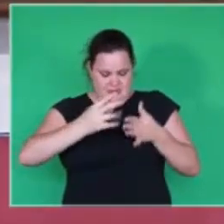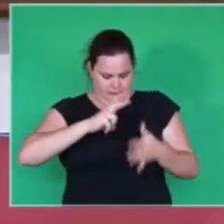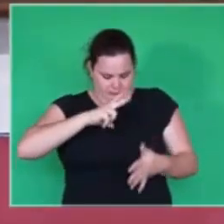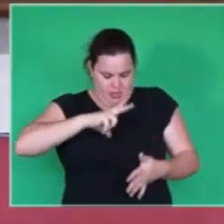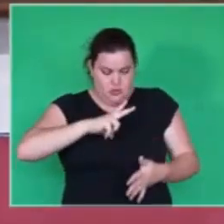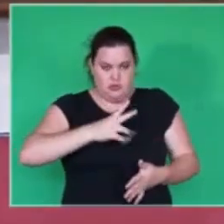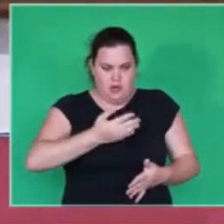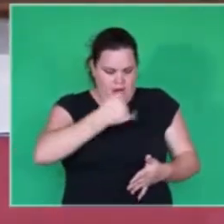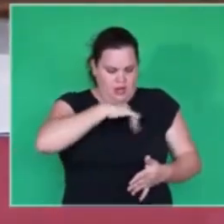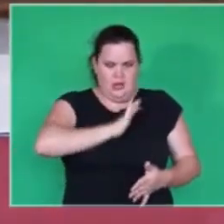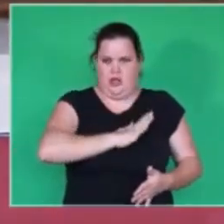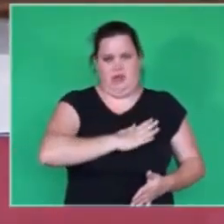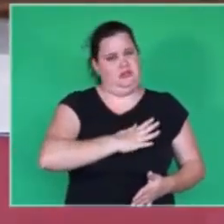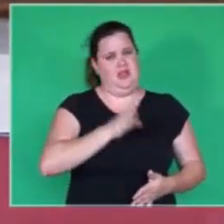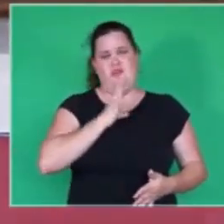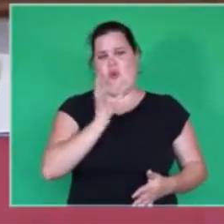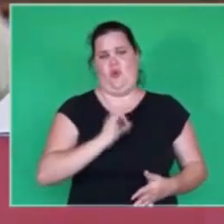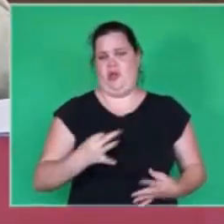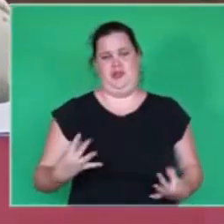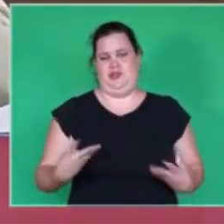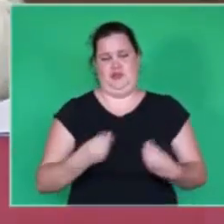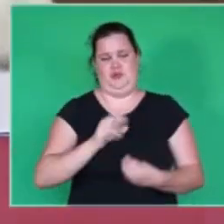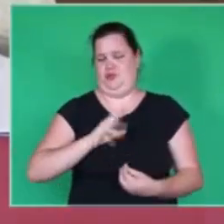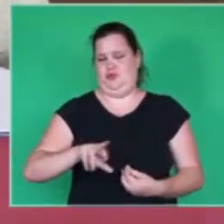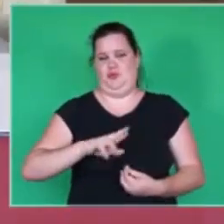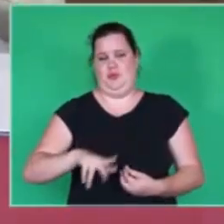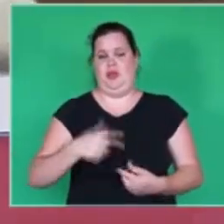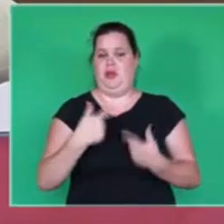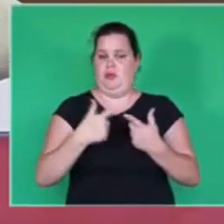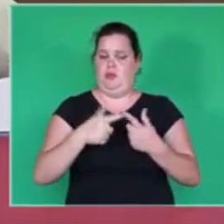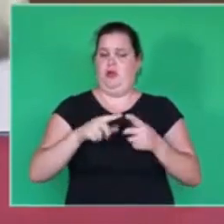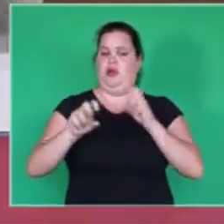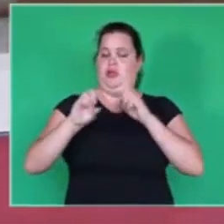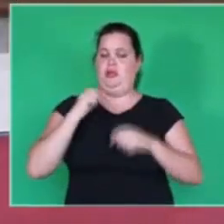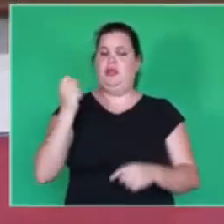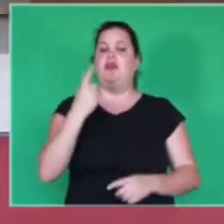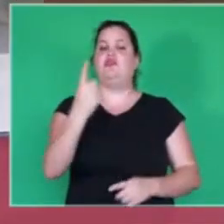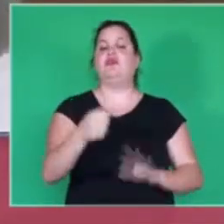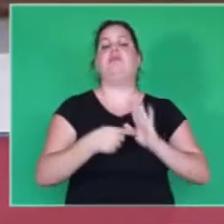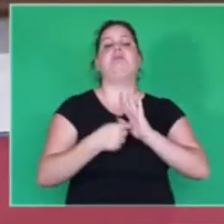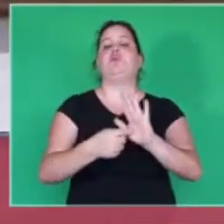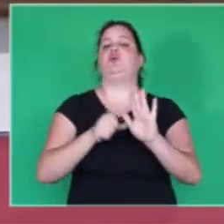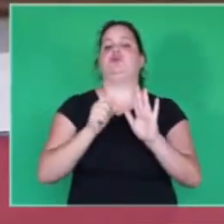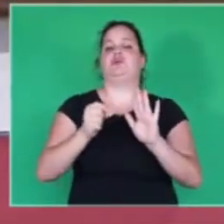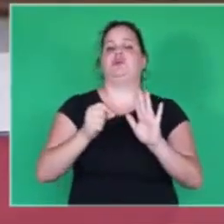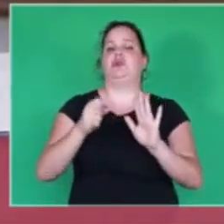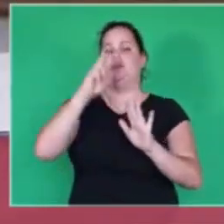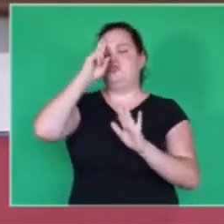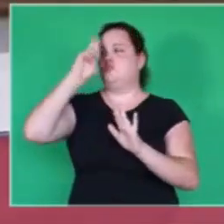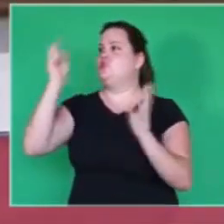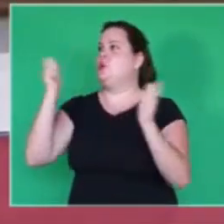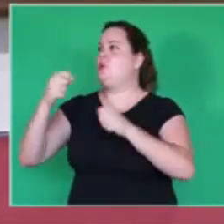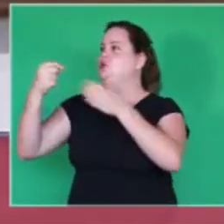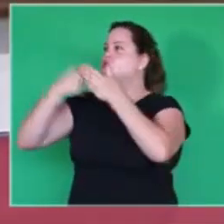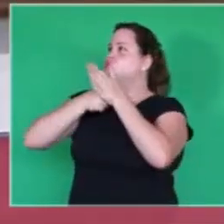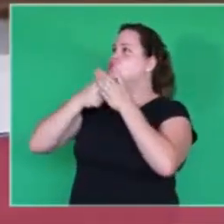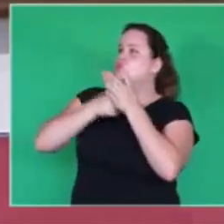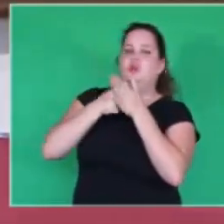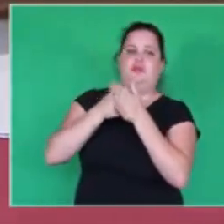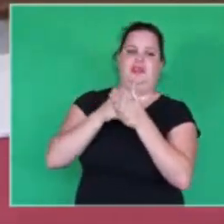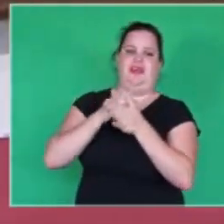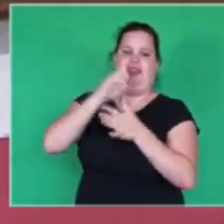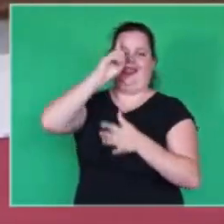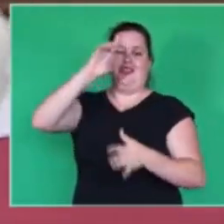filosofia de vida. Mas a luta era essa. Nós queremos melhorar o homem. O tempo foi